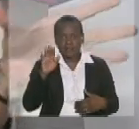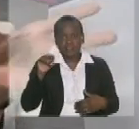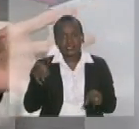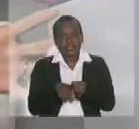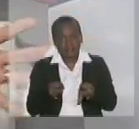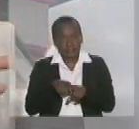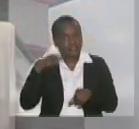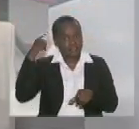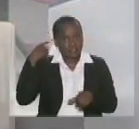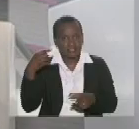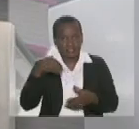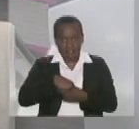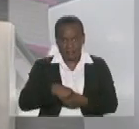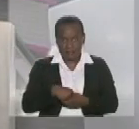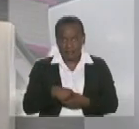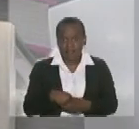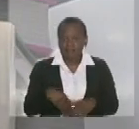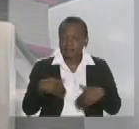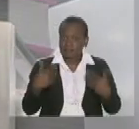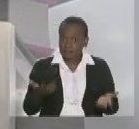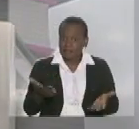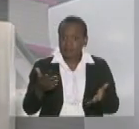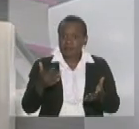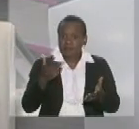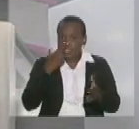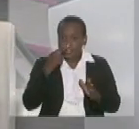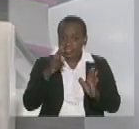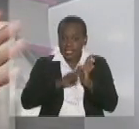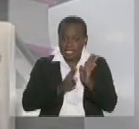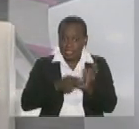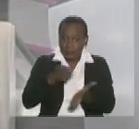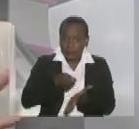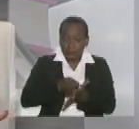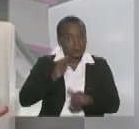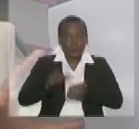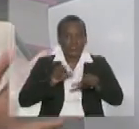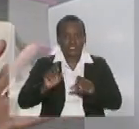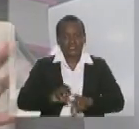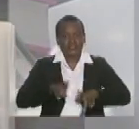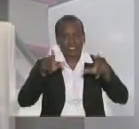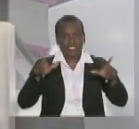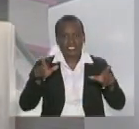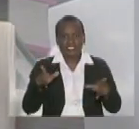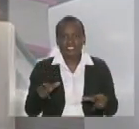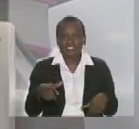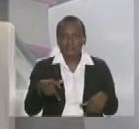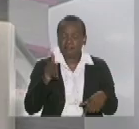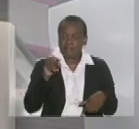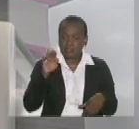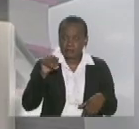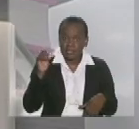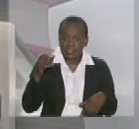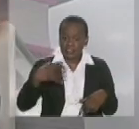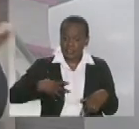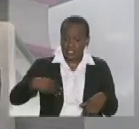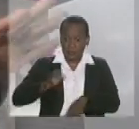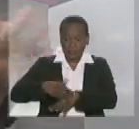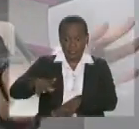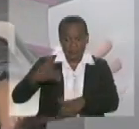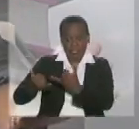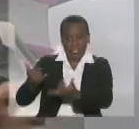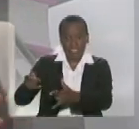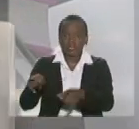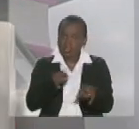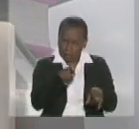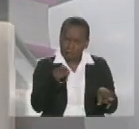dentro dos pais também, né? Então, eu acho que é até uma quebra de paradigma, assim, para os pais, né? De achar que não, filho que